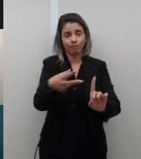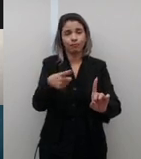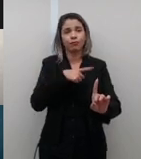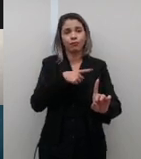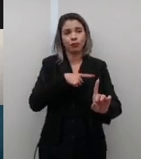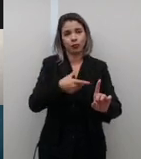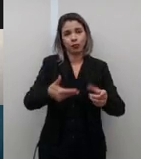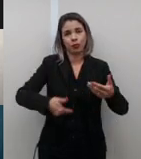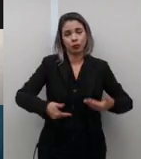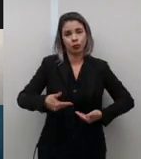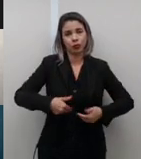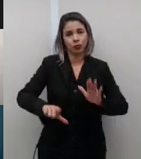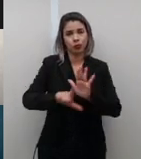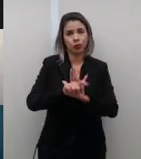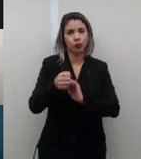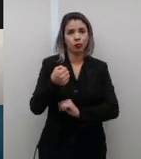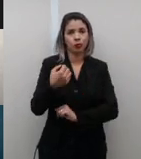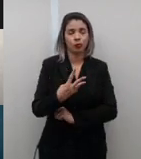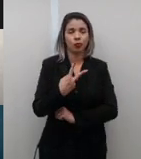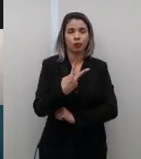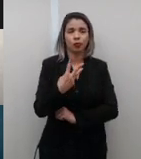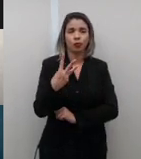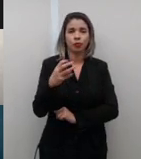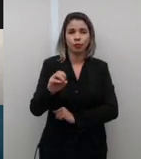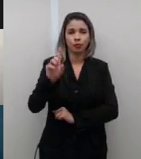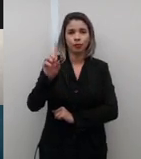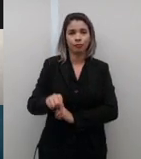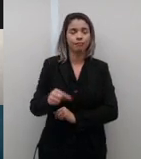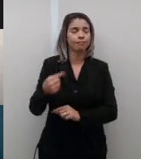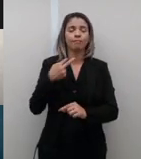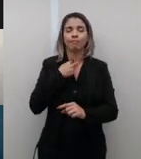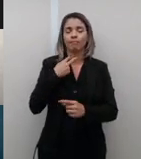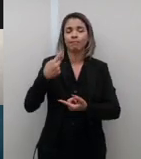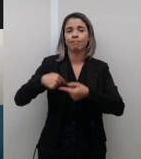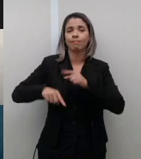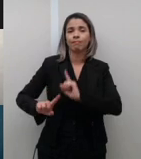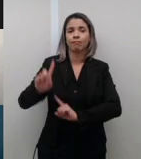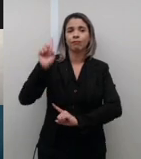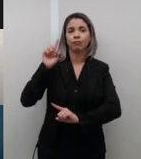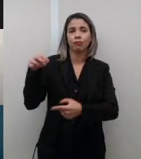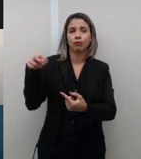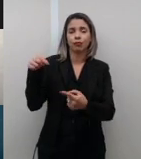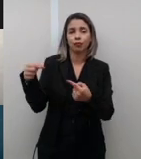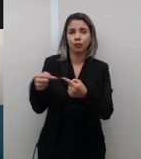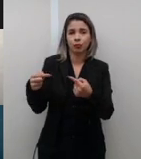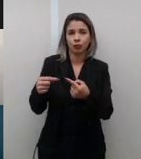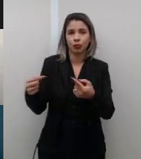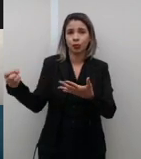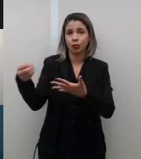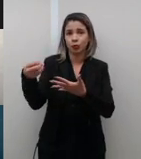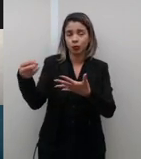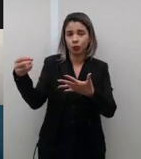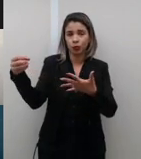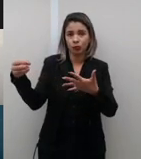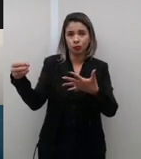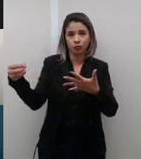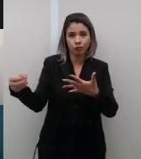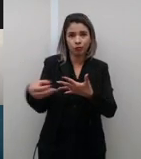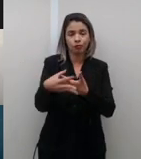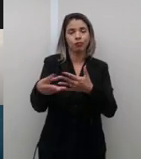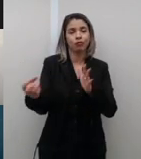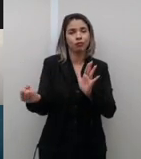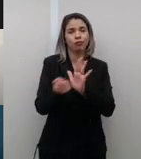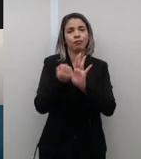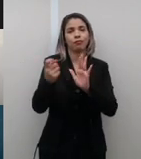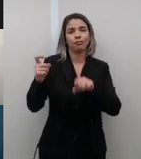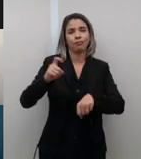Lei 14.230, é irretroativo, aplicando-se os novos marcos temporais a partir da publicação da lei. Essas